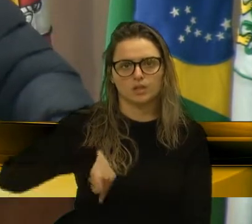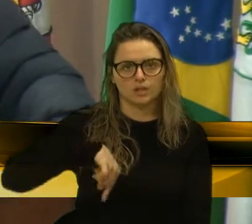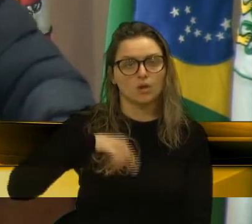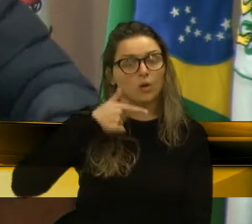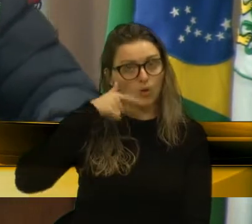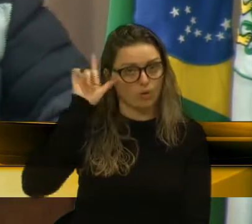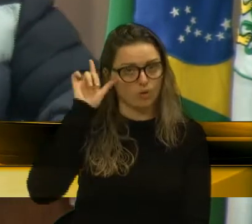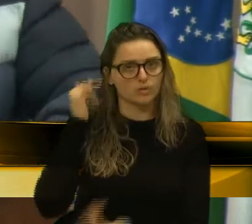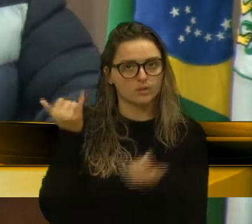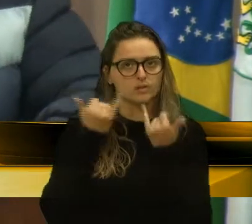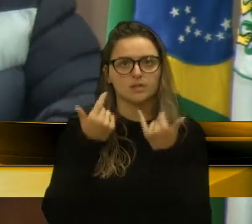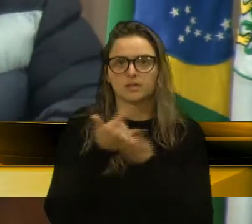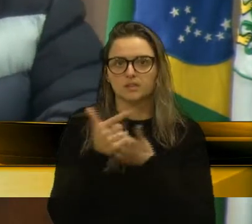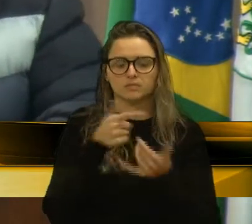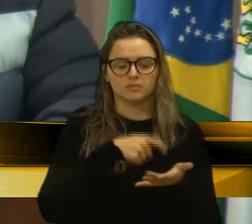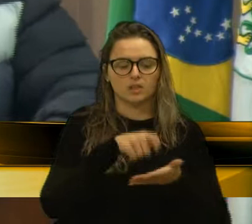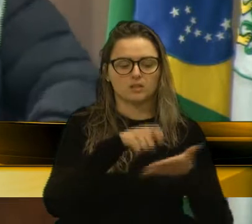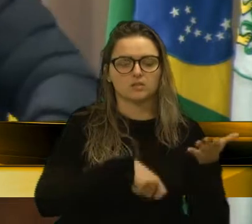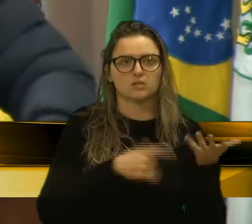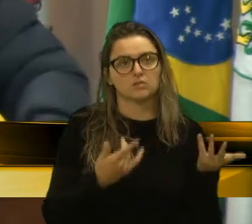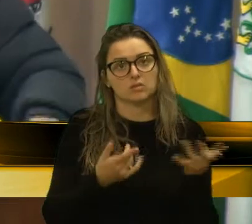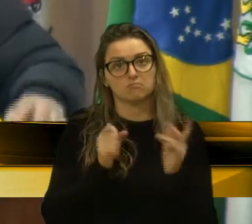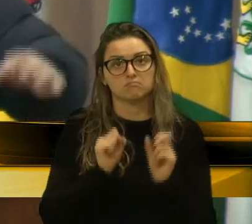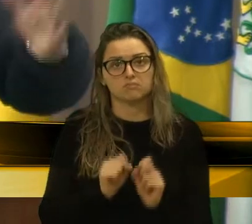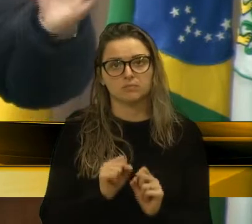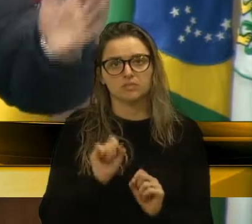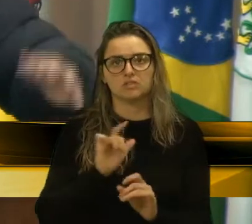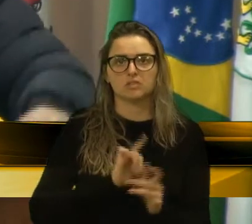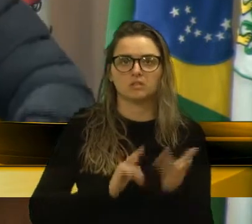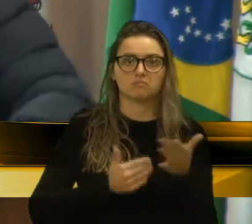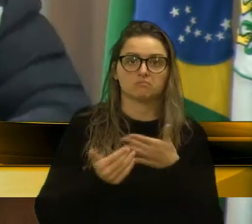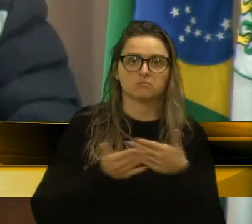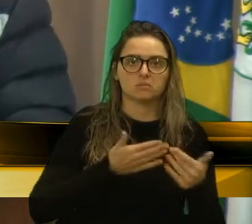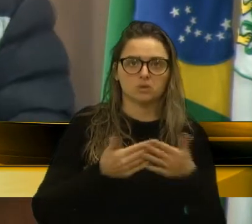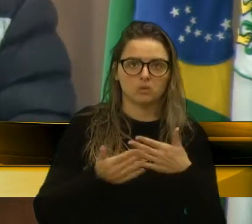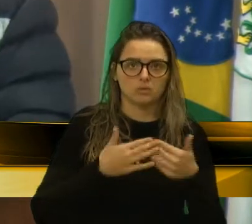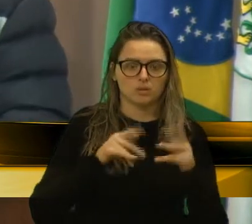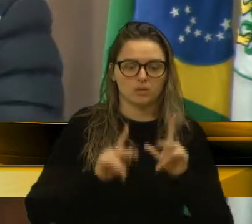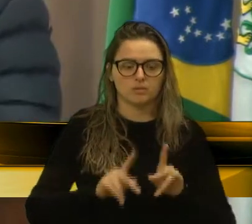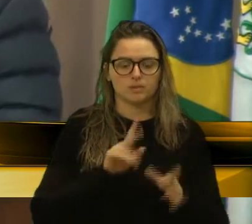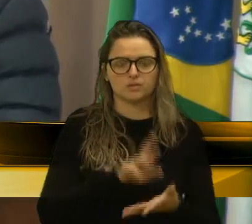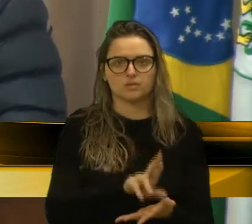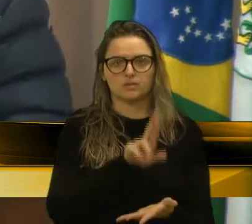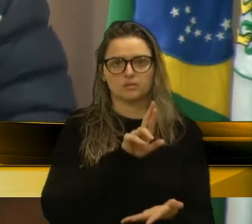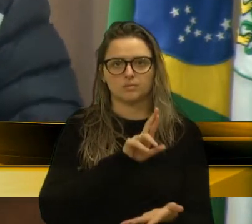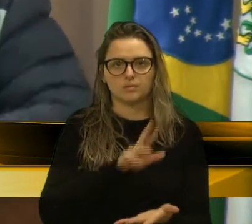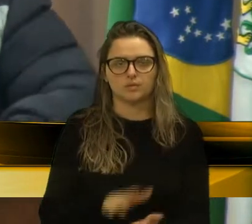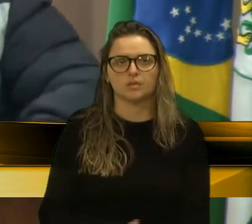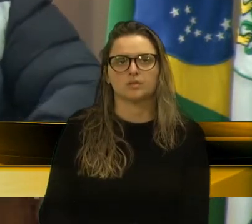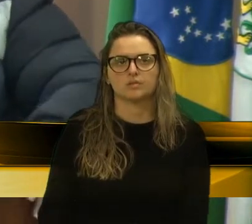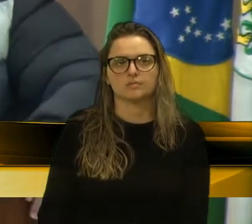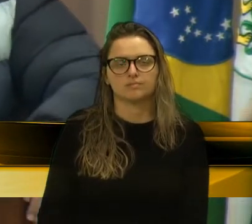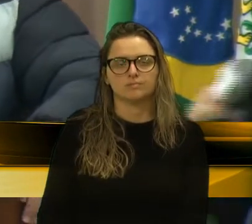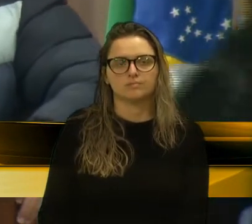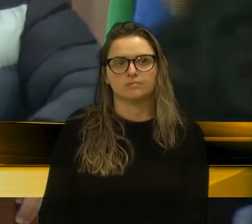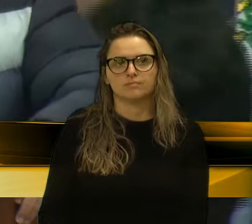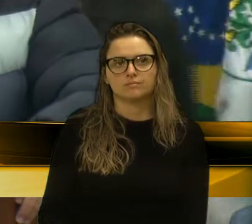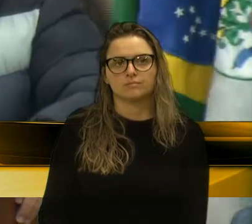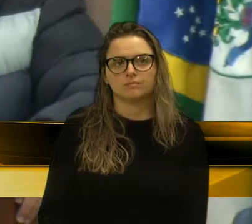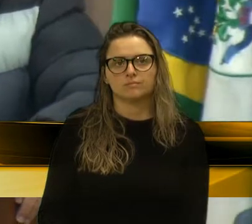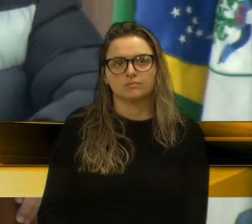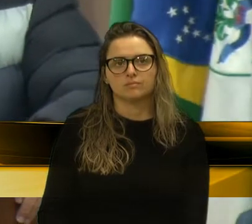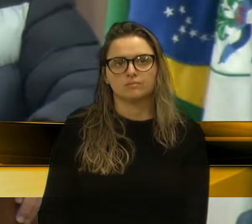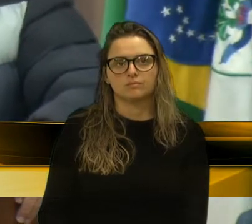confirmaram. Claro que ninguém assina, se ninguém assina, podia ser que alguém podia ter, né? Então,